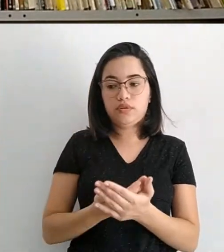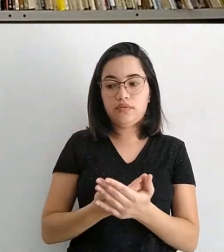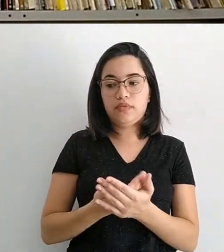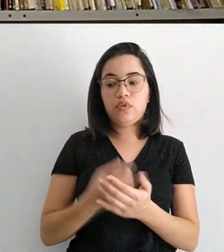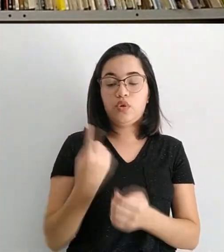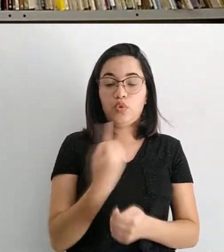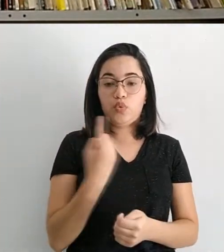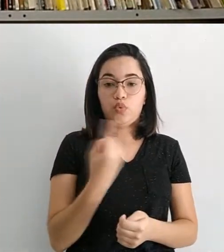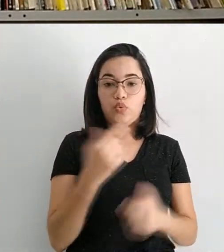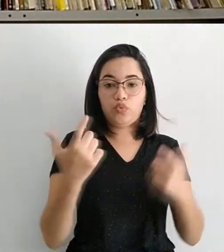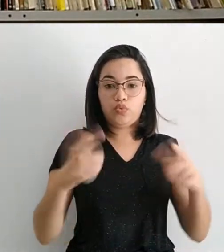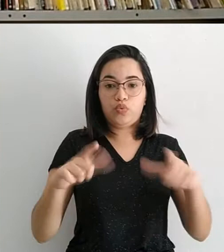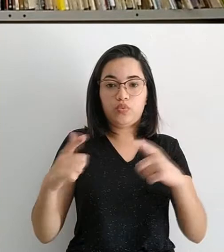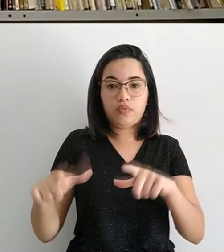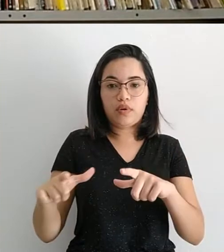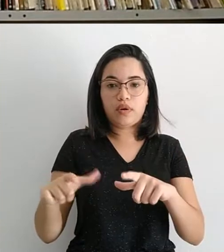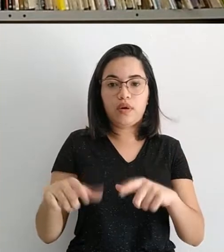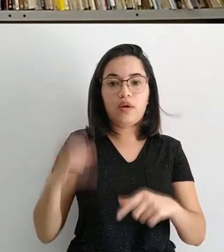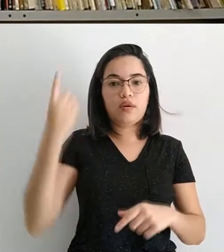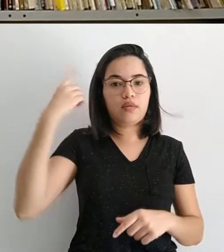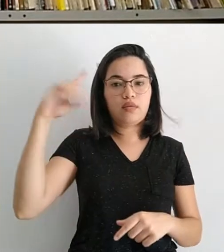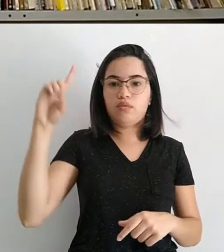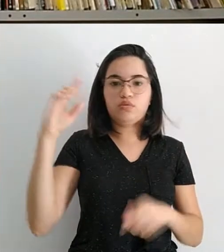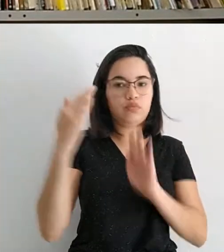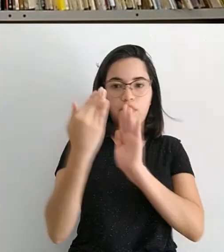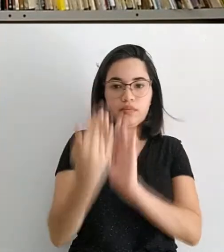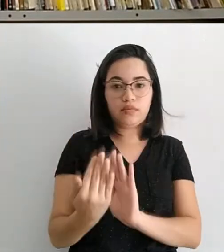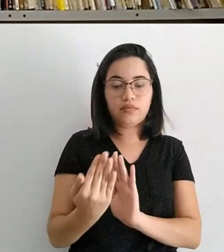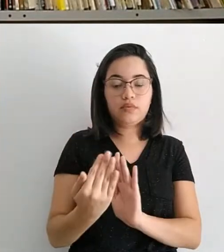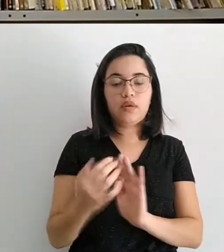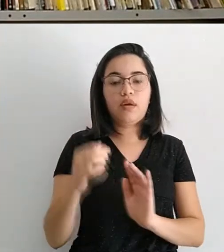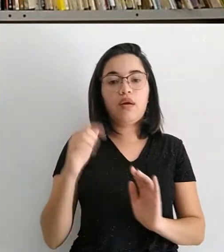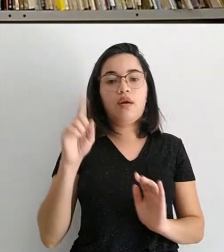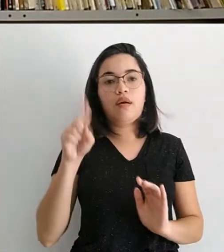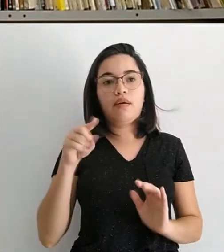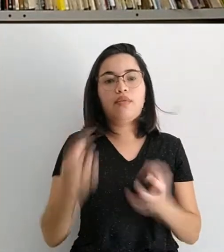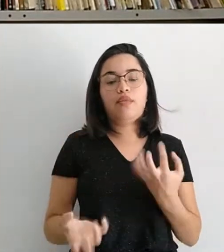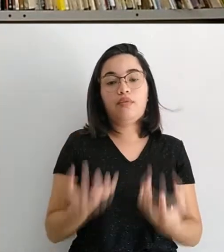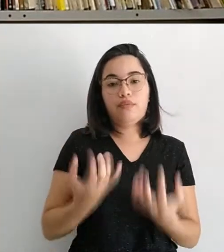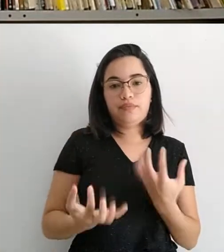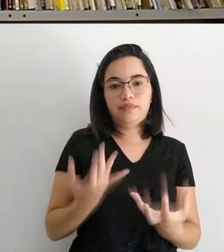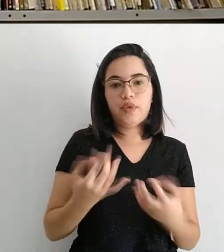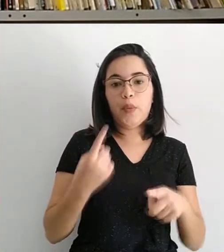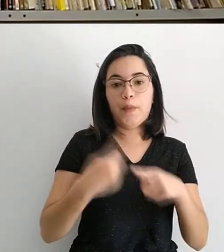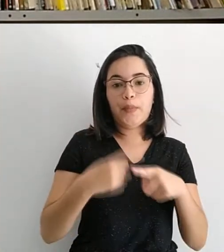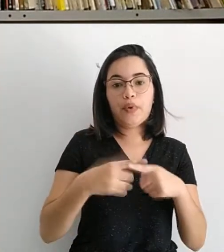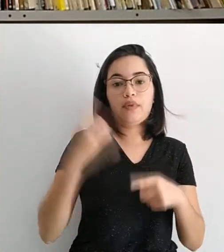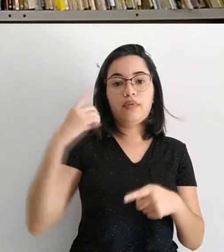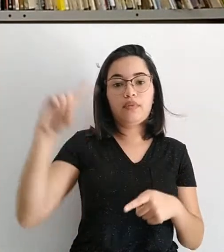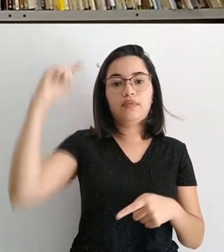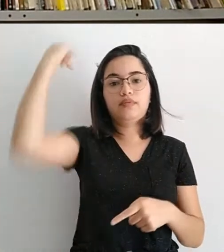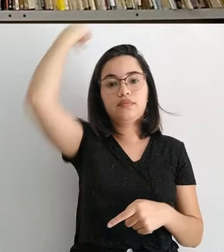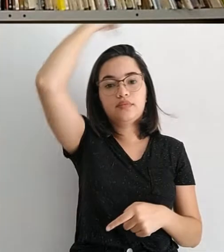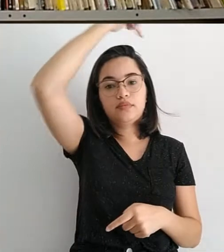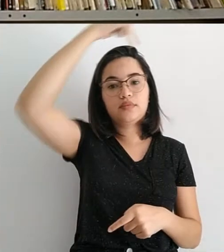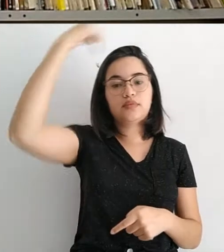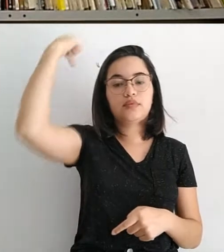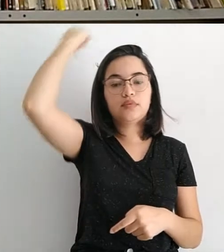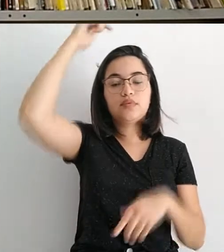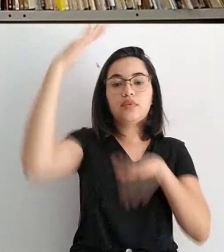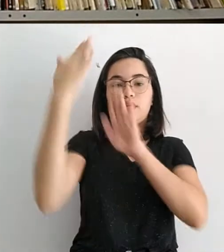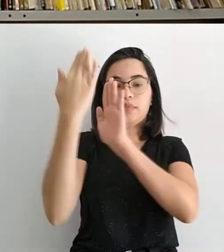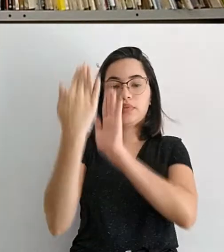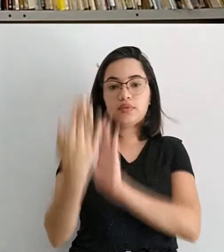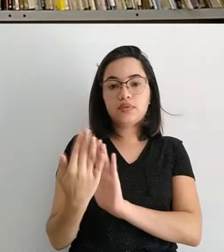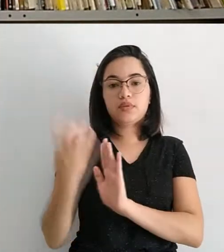o único lugar onde Deus não estava presente era no inferno, porque Deus é santo e